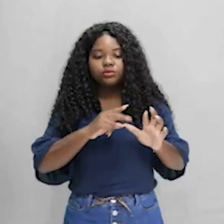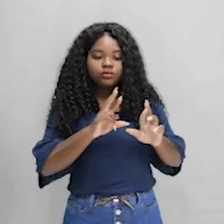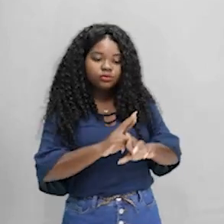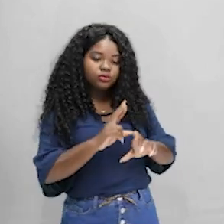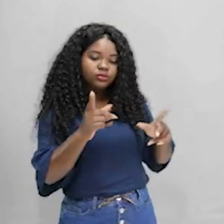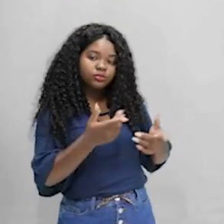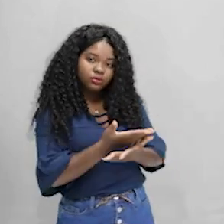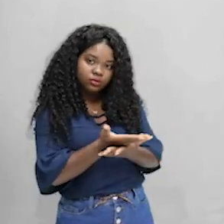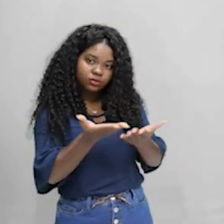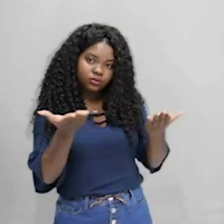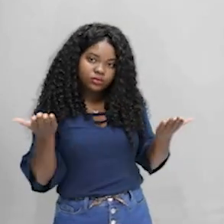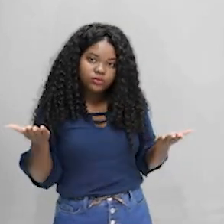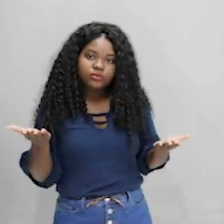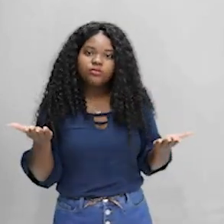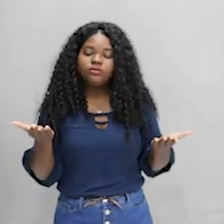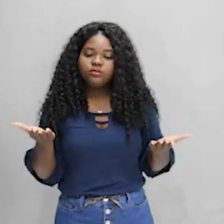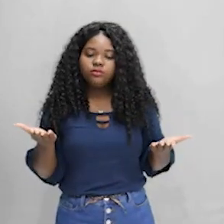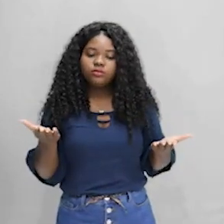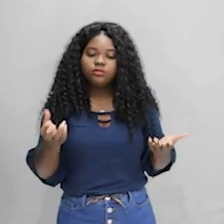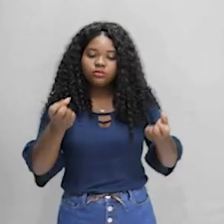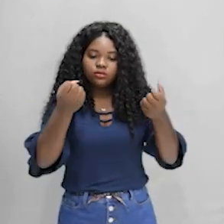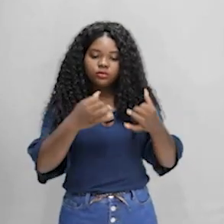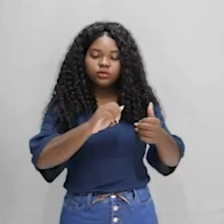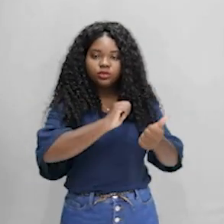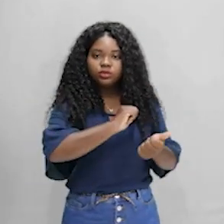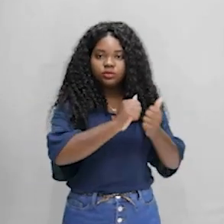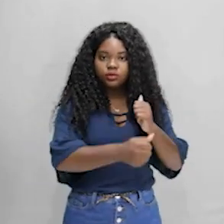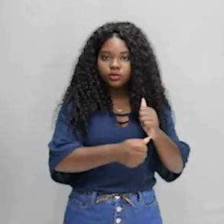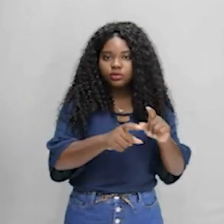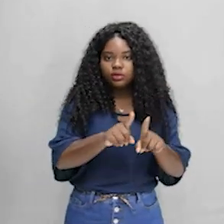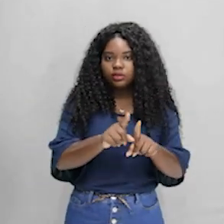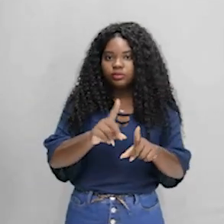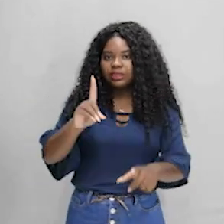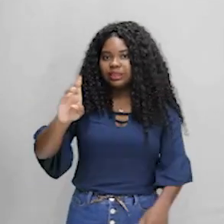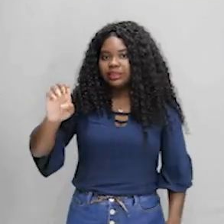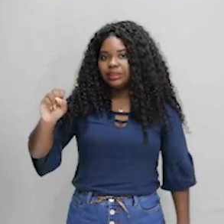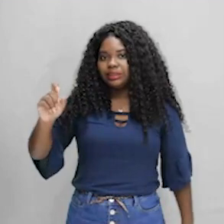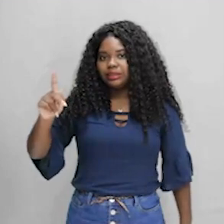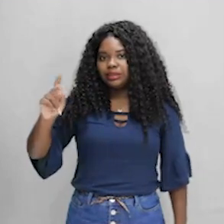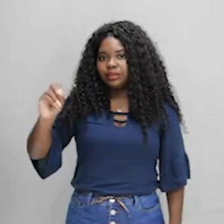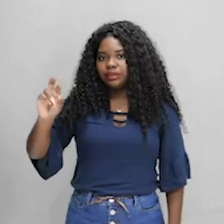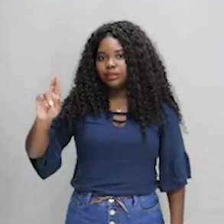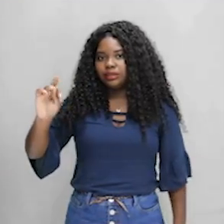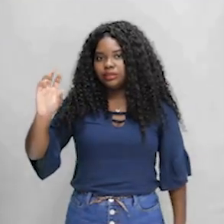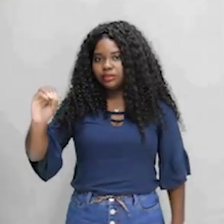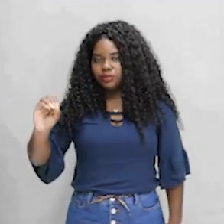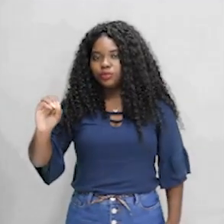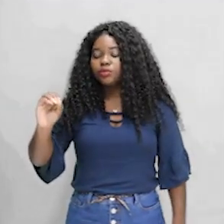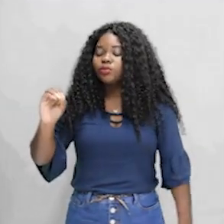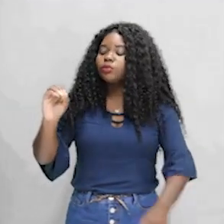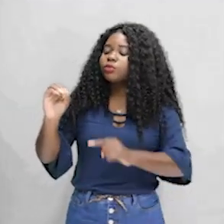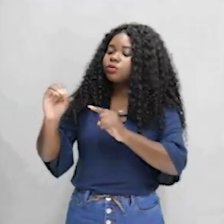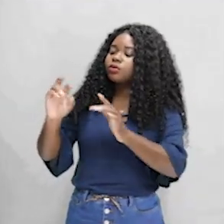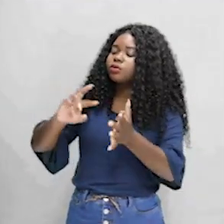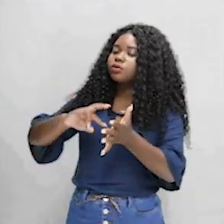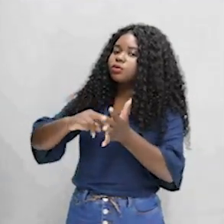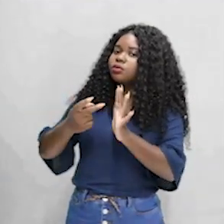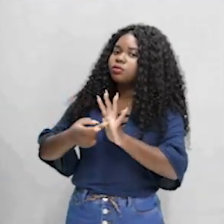para vocês quando eu falei de esporte e desporto. Que eu disse para vocês que desporto a gente tem que levar para aquele lado